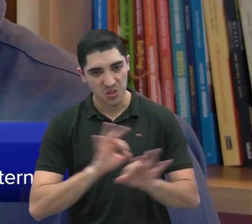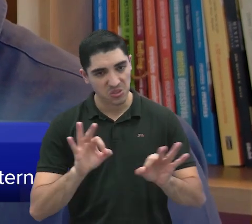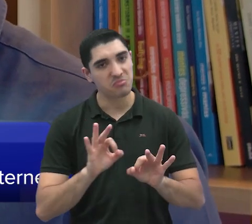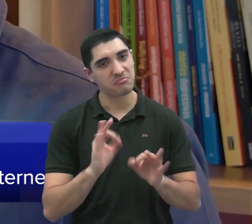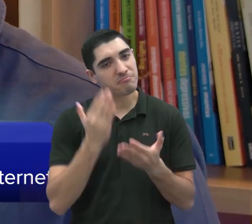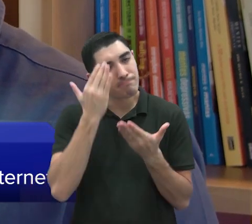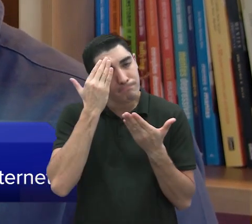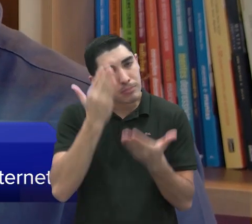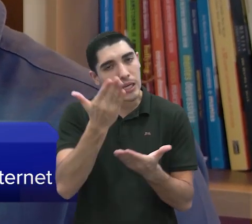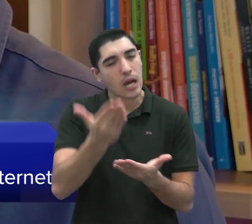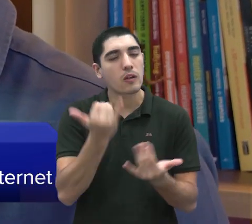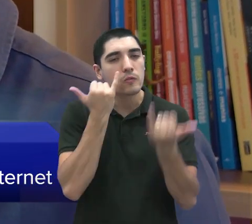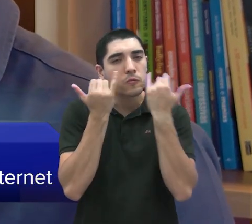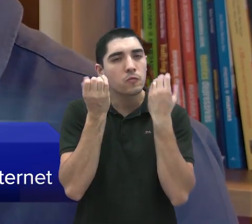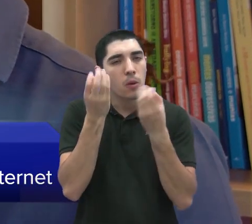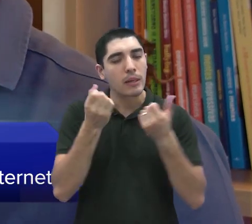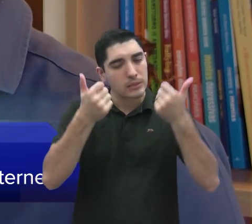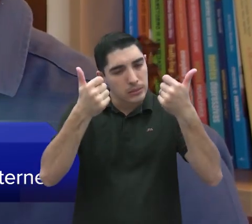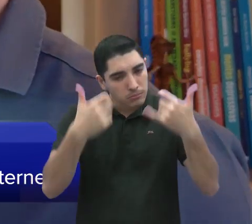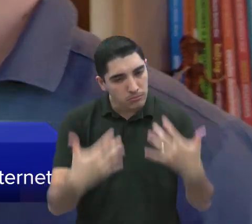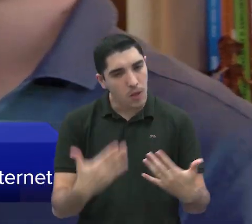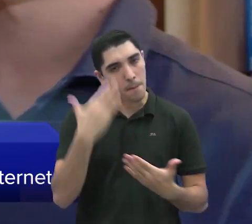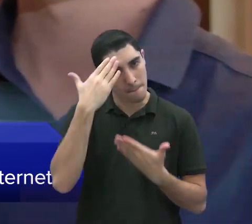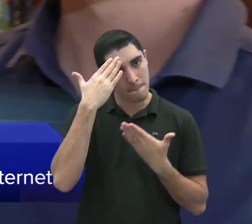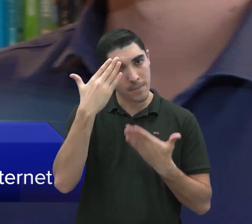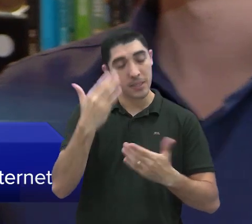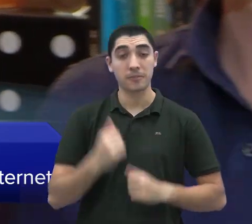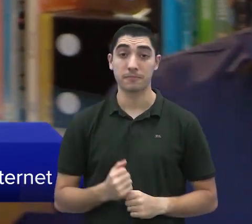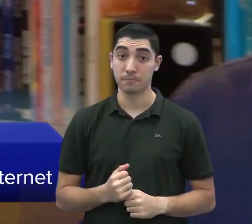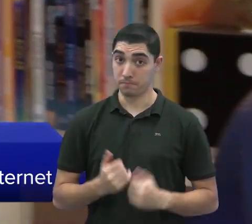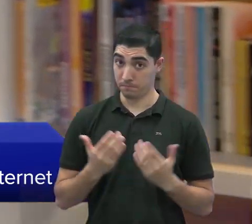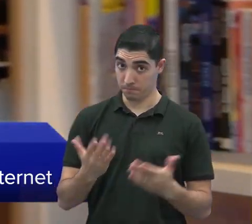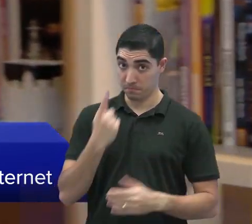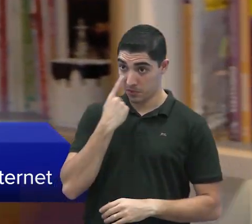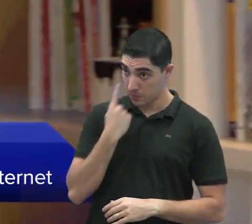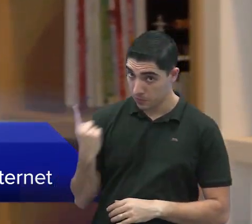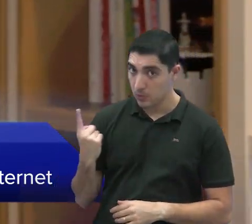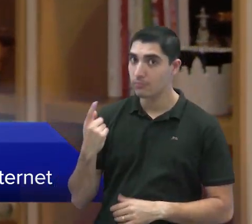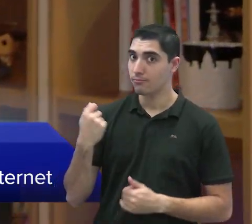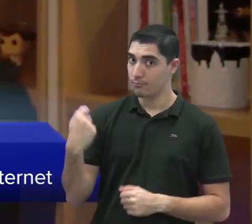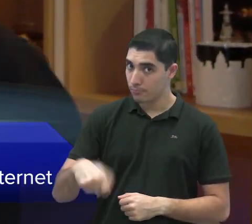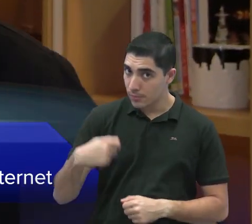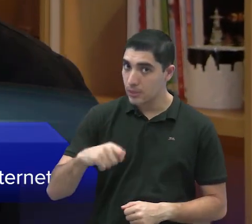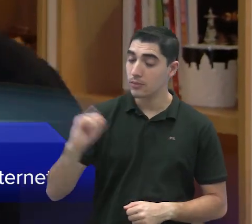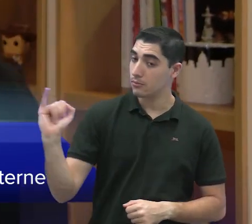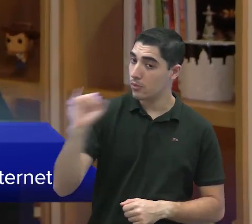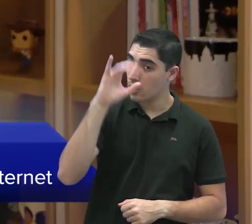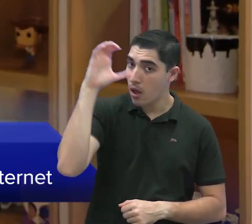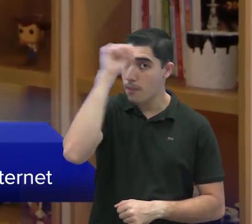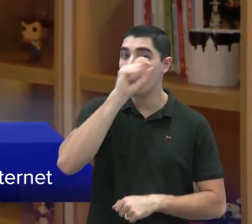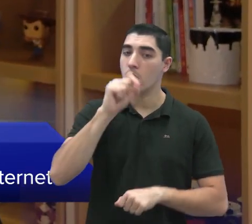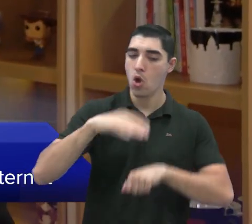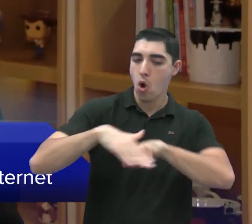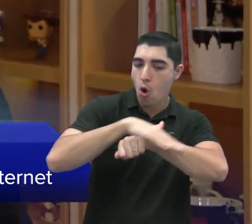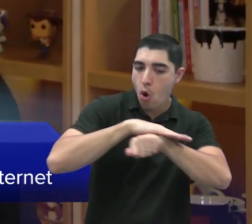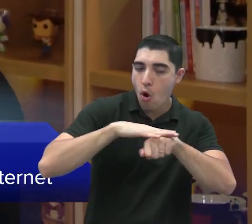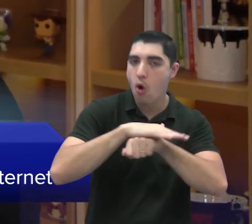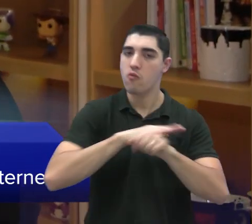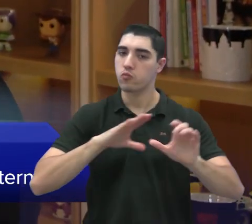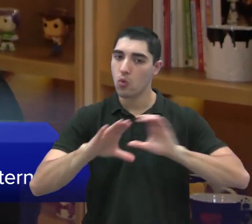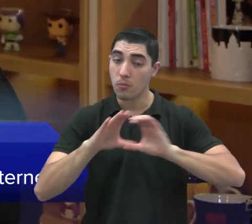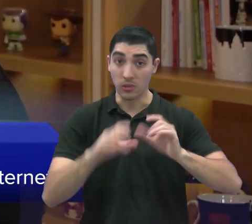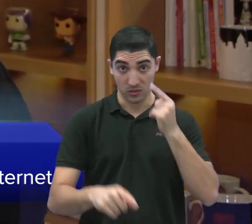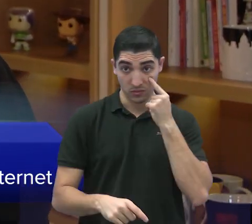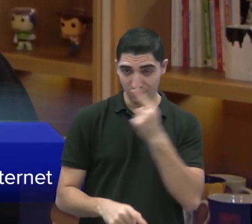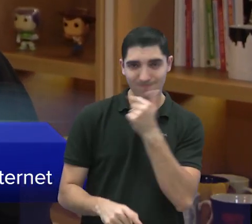Perfeito. Rafael, obrigado pelas suas informações, pela sua participação. É importante a gente ter isso em mente, né, gente? Em casos como